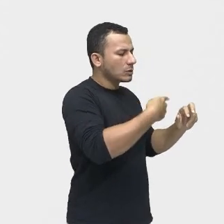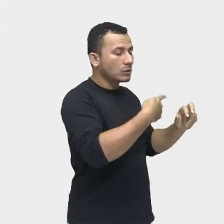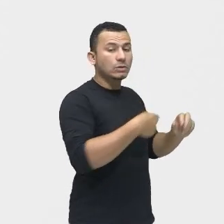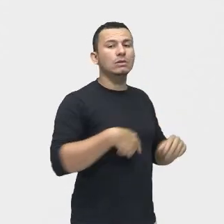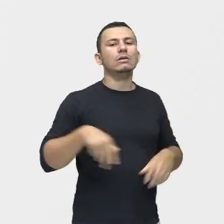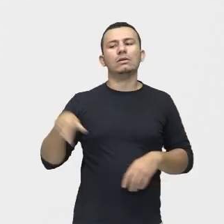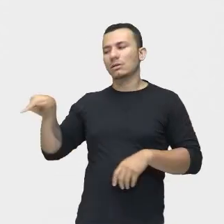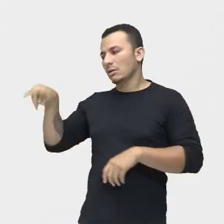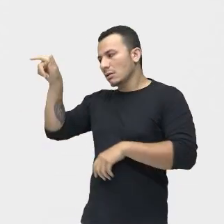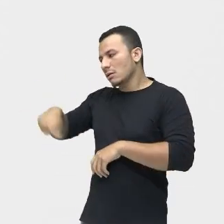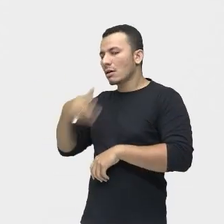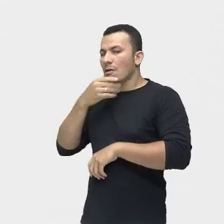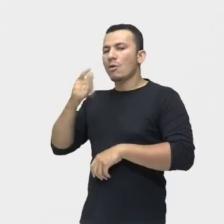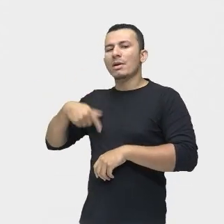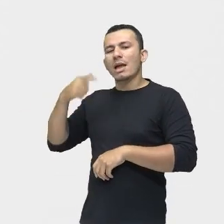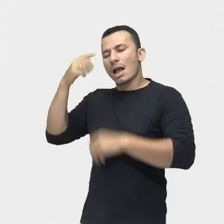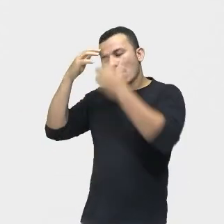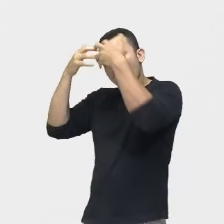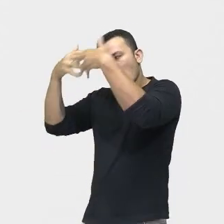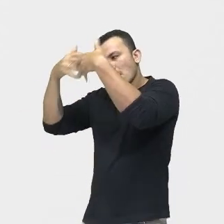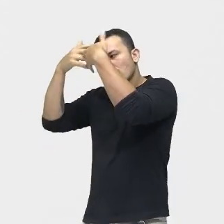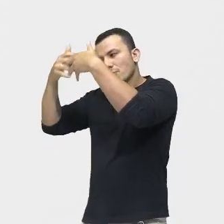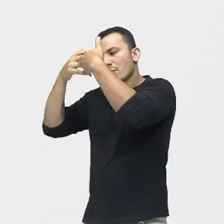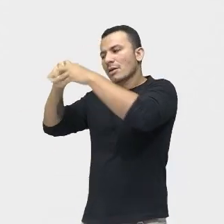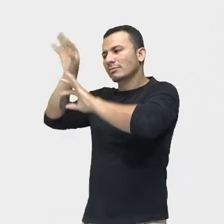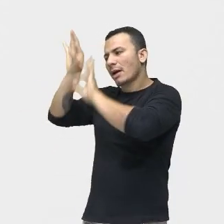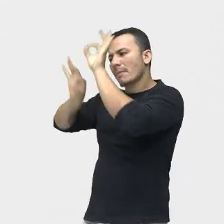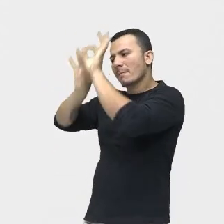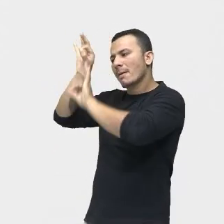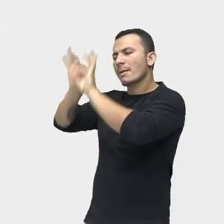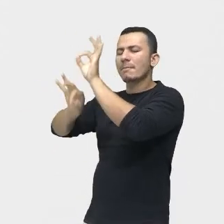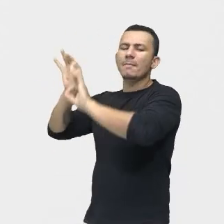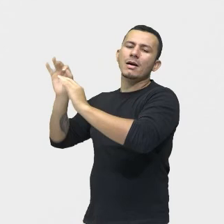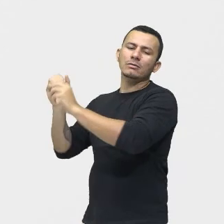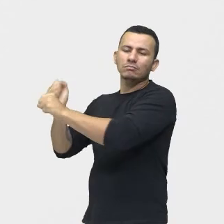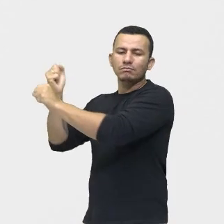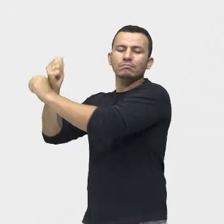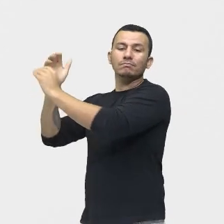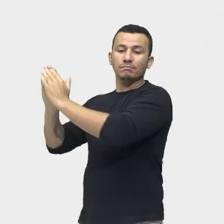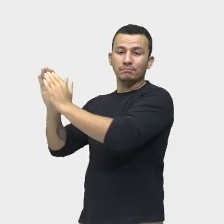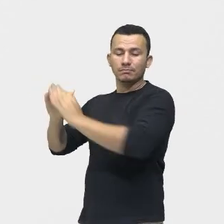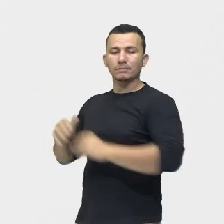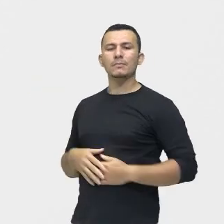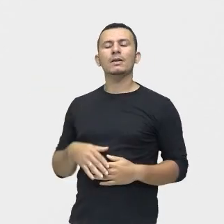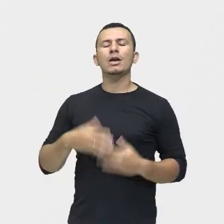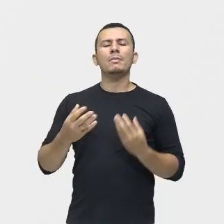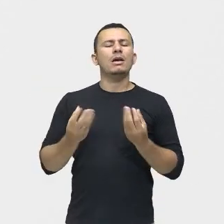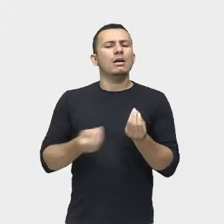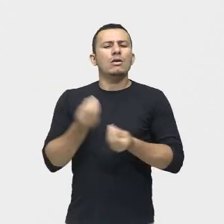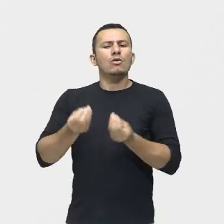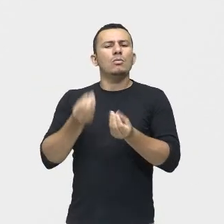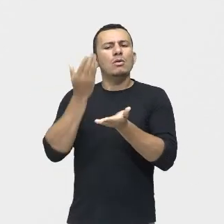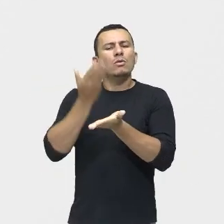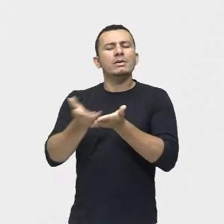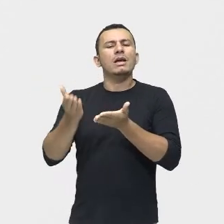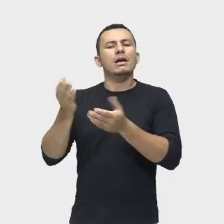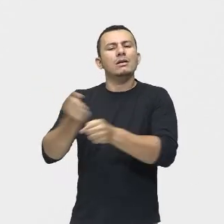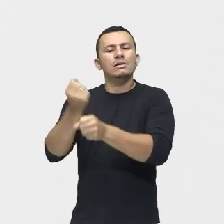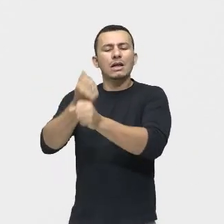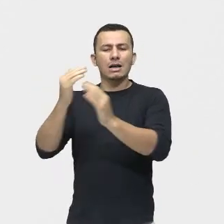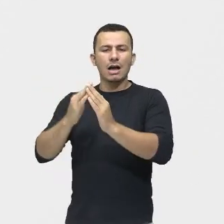pela racionalidade. Ao construir a sua casa, o ser humano usa o quê? Criatividade.